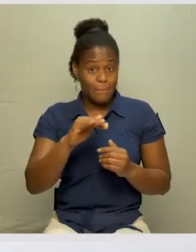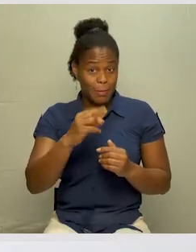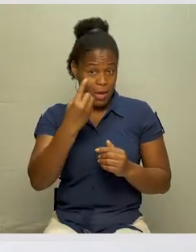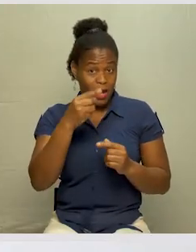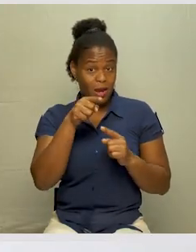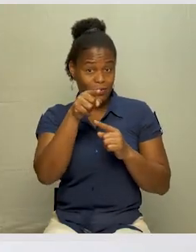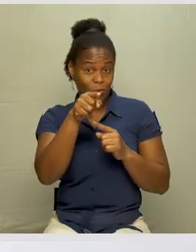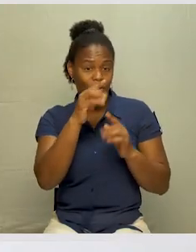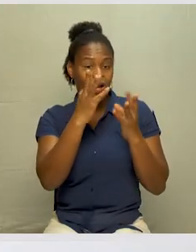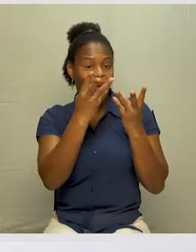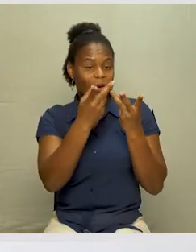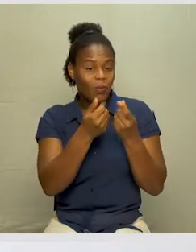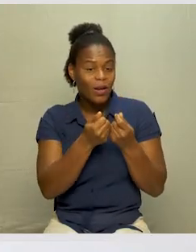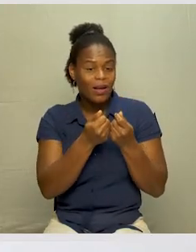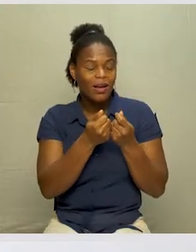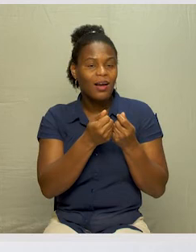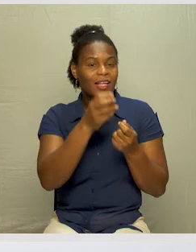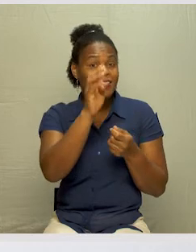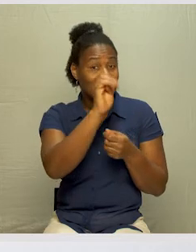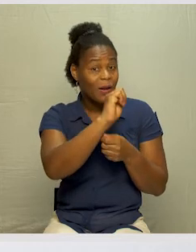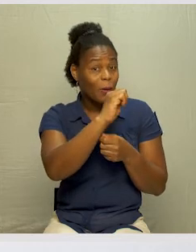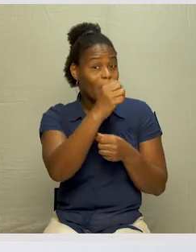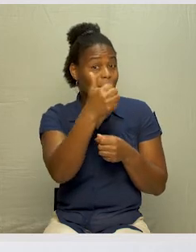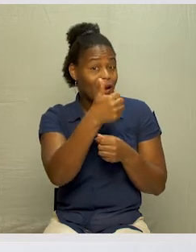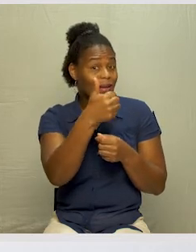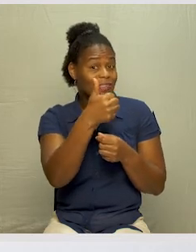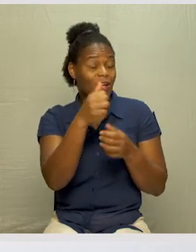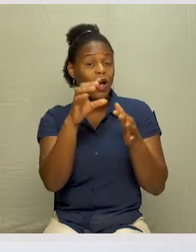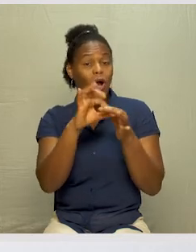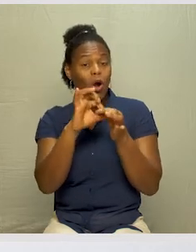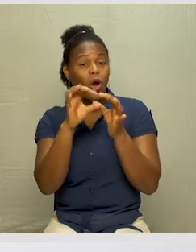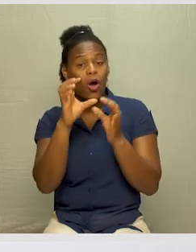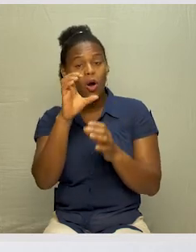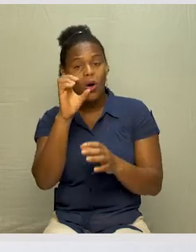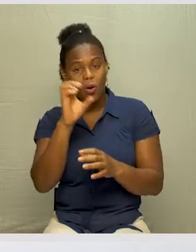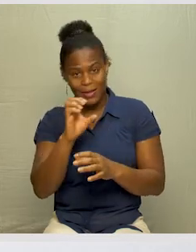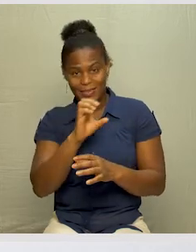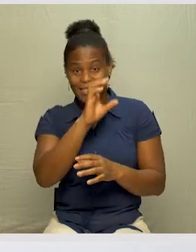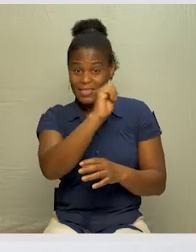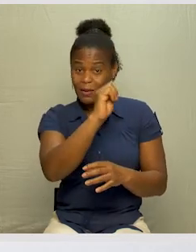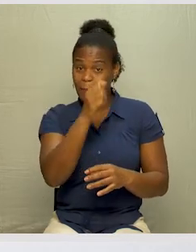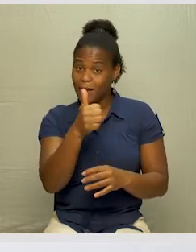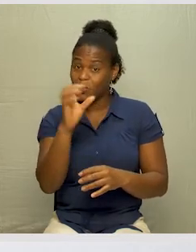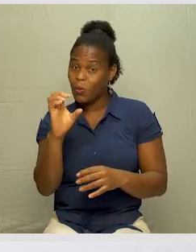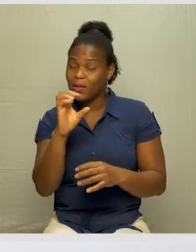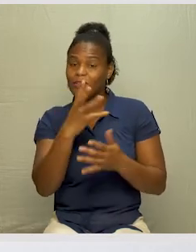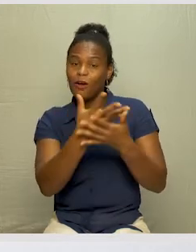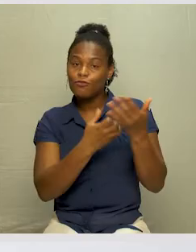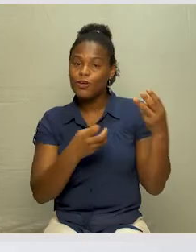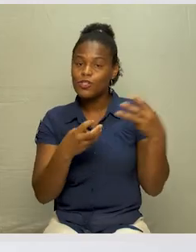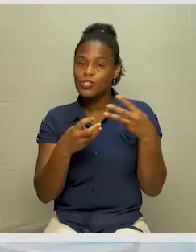Primeiro passo, vocês vão calcular o saldo da balança corrente. Assim é que fizeram, não é? Que é o somatório dos saldos das